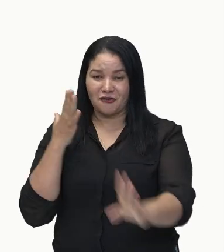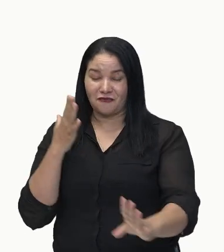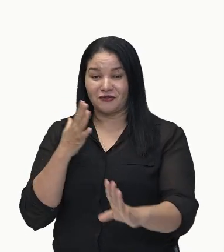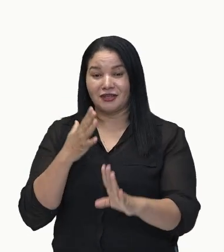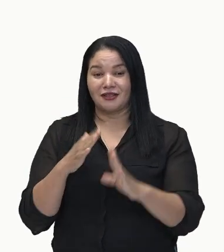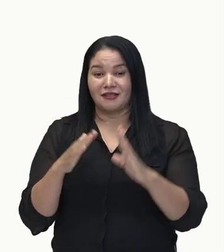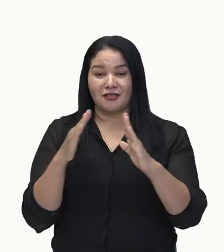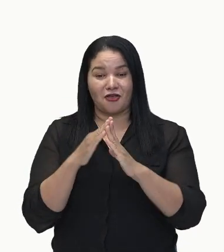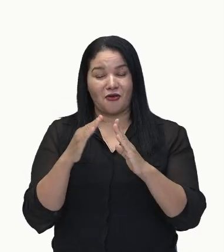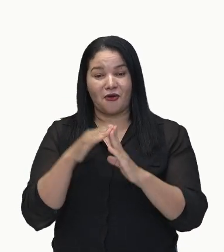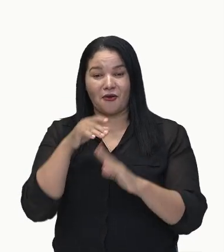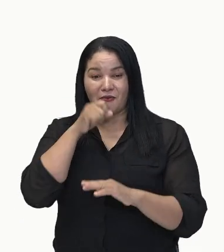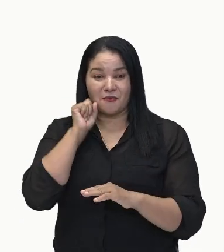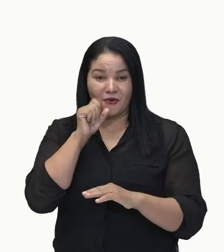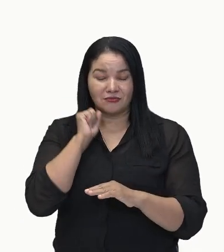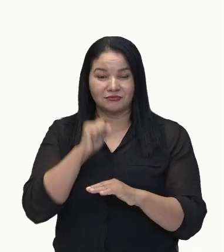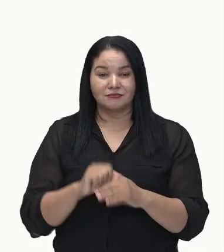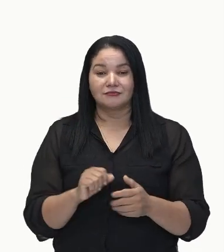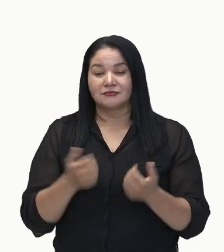por existir.